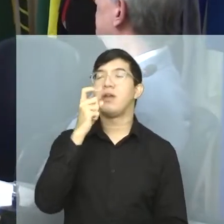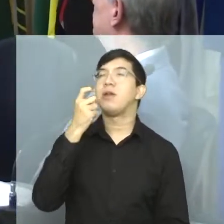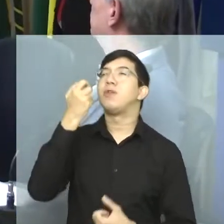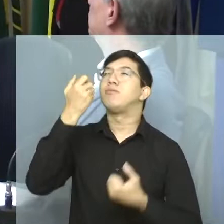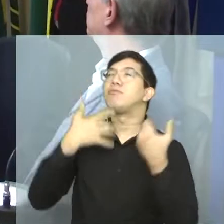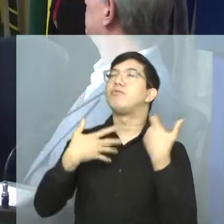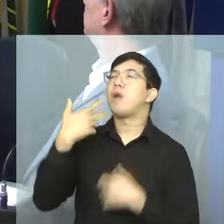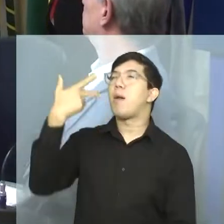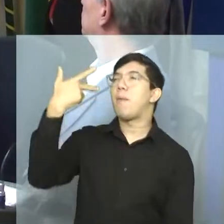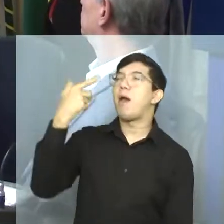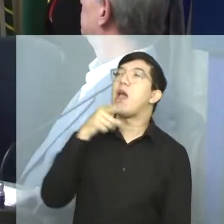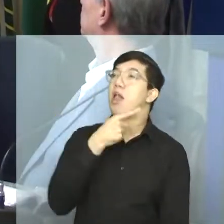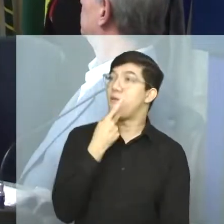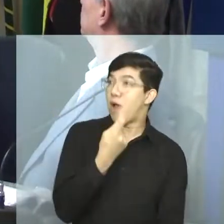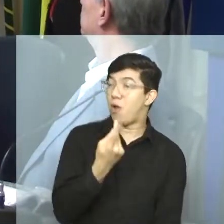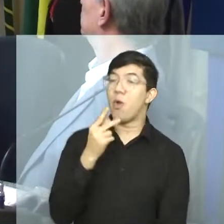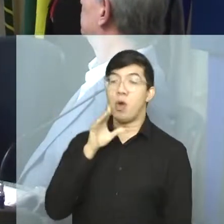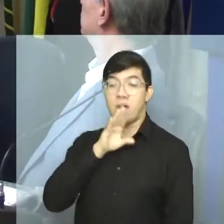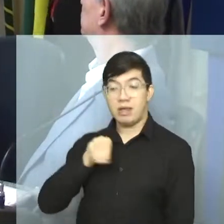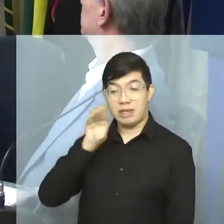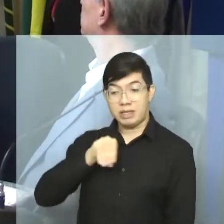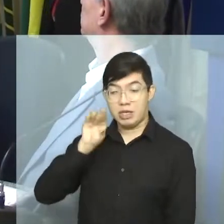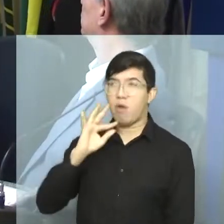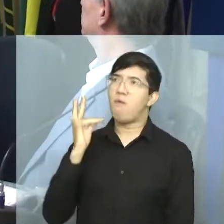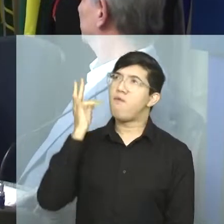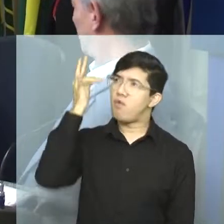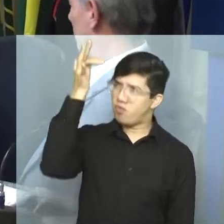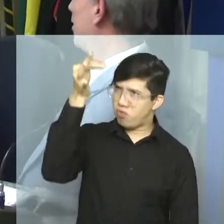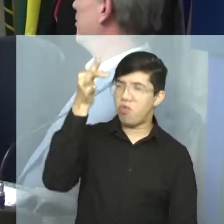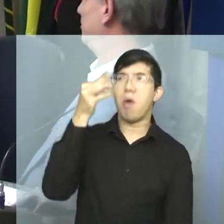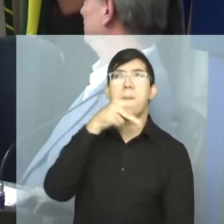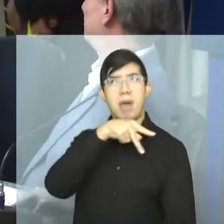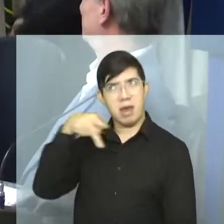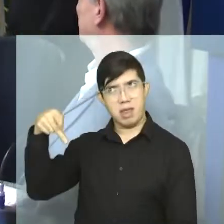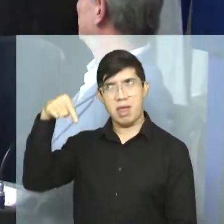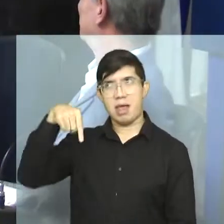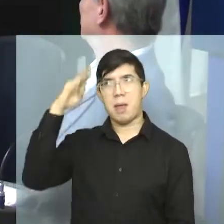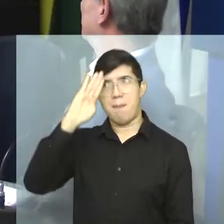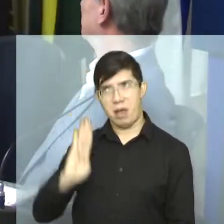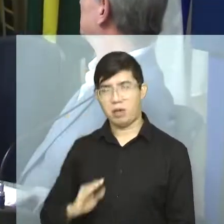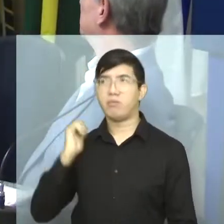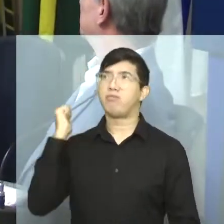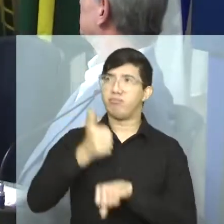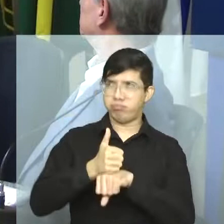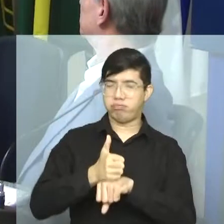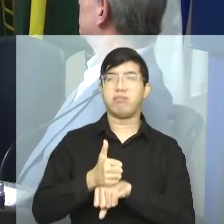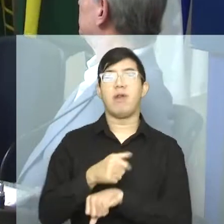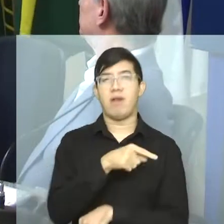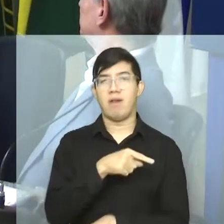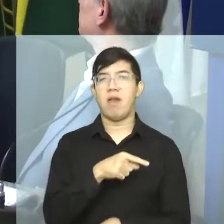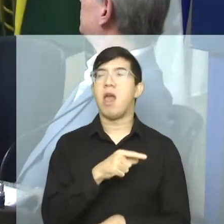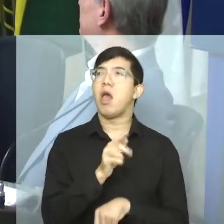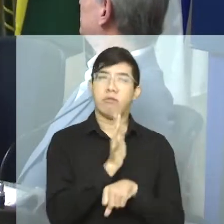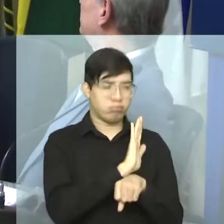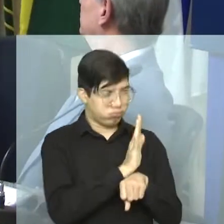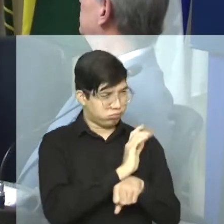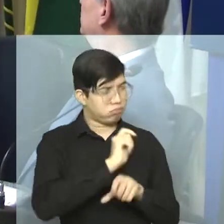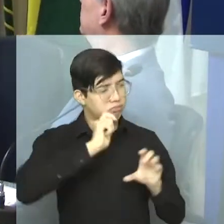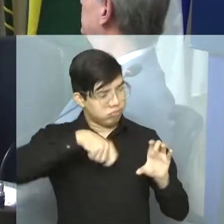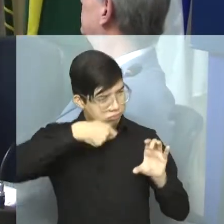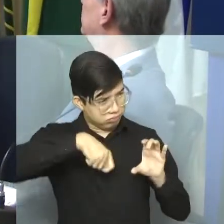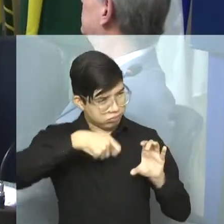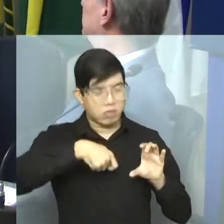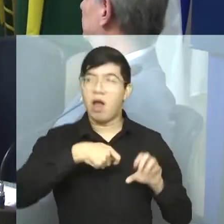dizendo que Ciro Ferreira Gomes seria presidente do Brasil. Isso está registrado e eu creio que isso